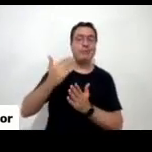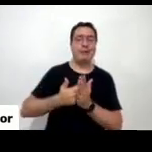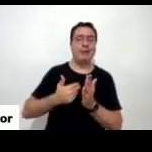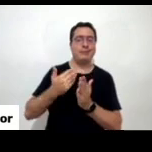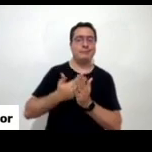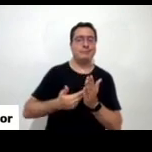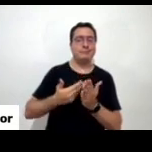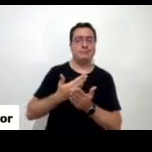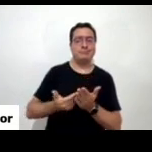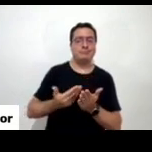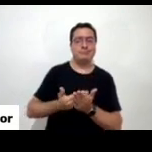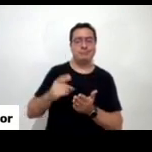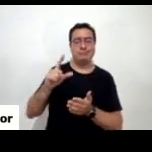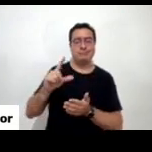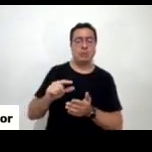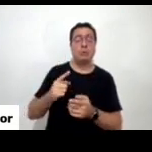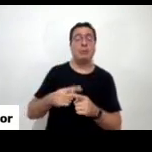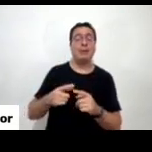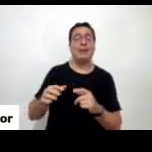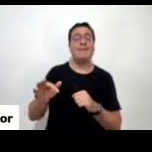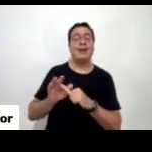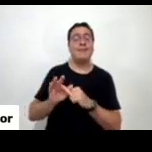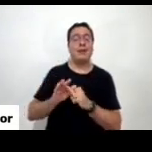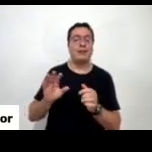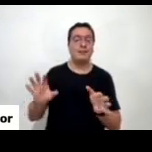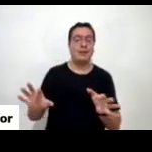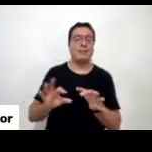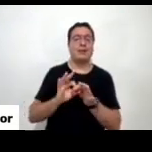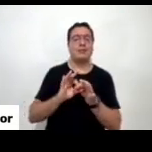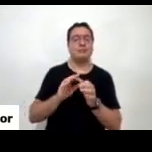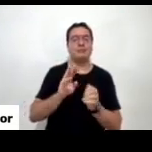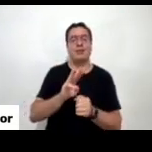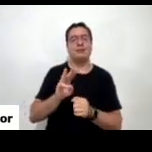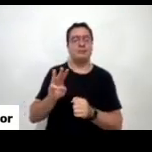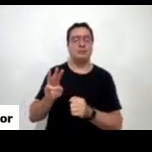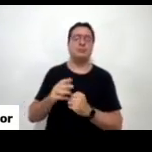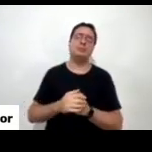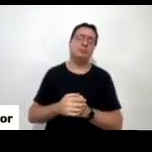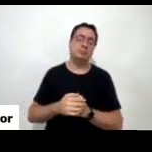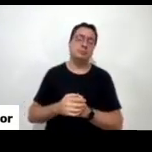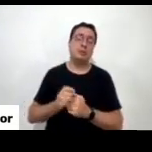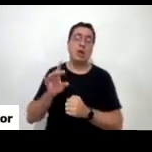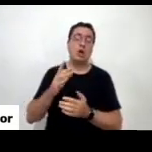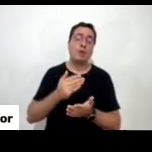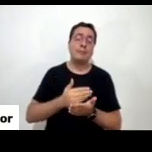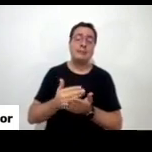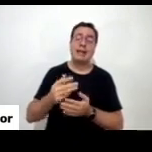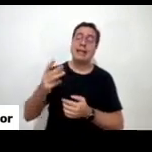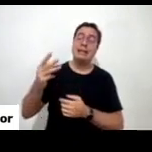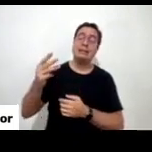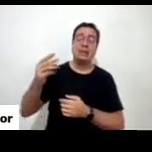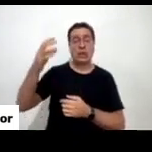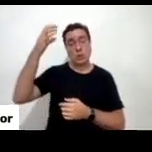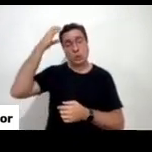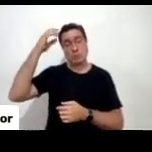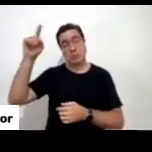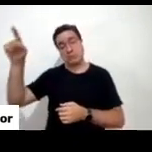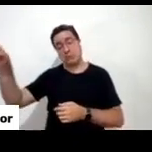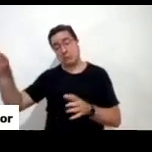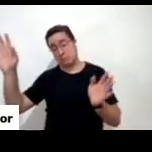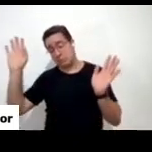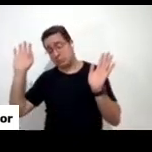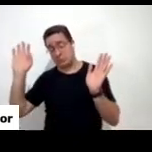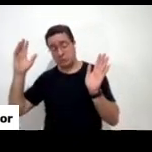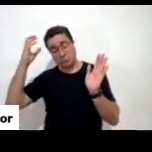Aquela ferramenta agora faz parte do seu site. Não é uma coisa de começarmos a terceirizar a culpa e dizer, não, a culpa é da ferramenta